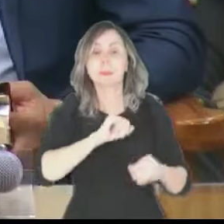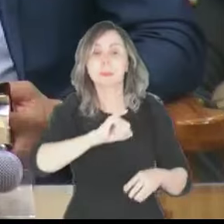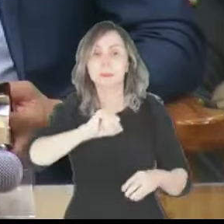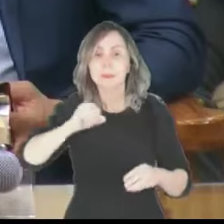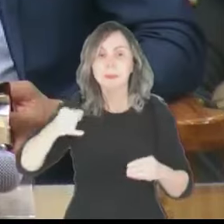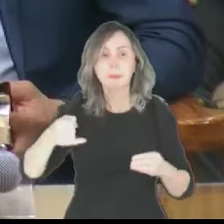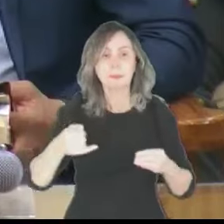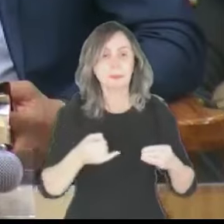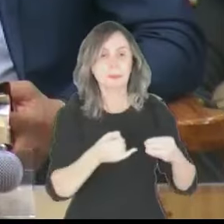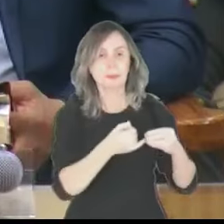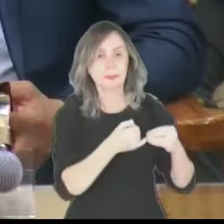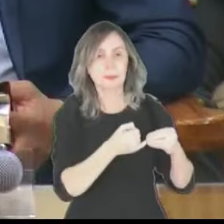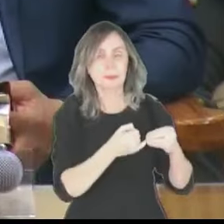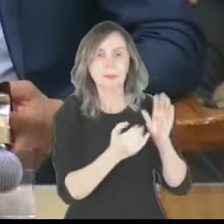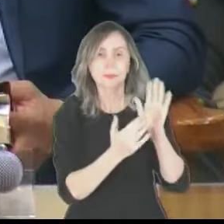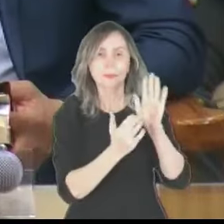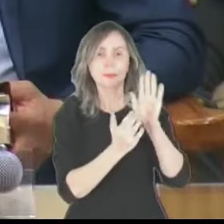Josué, ele propõe